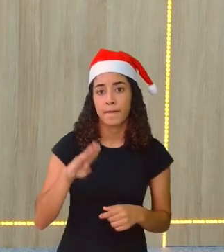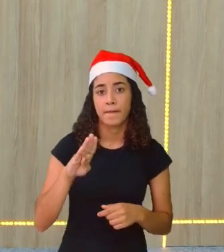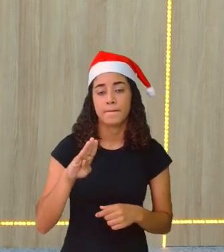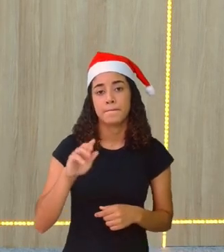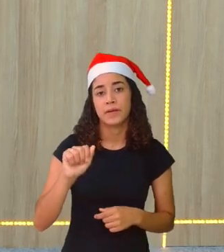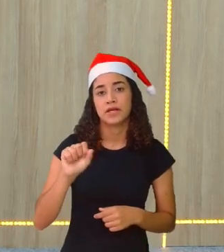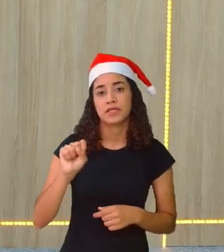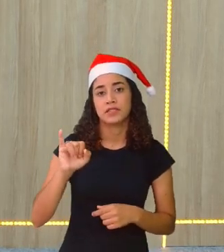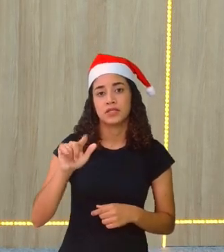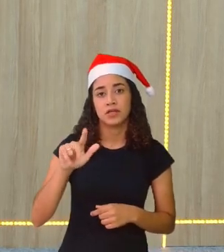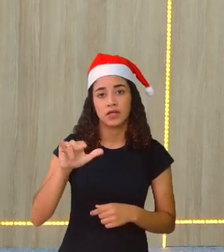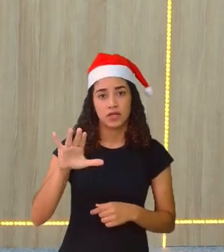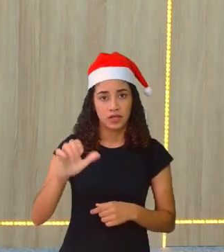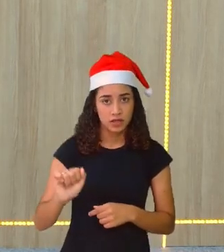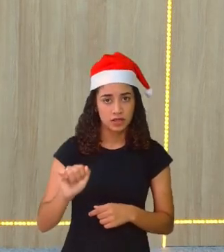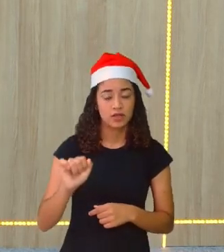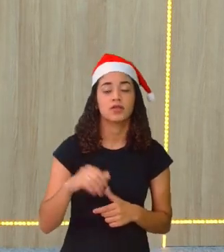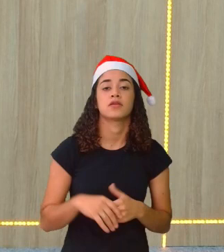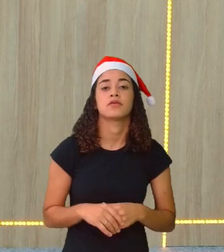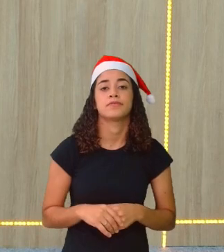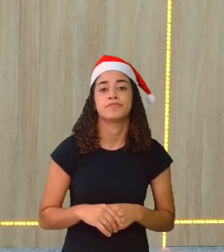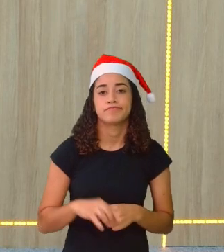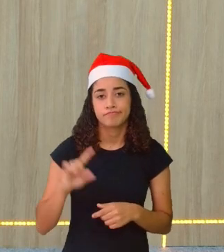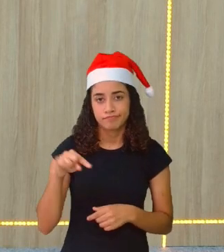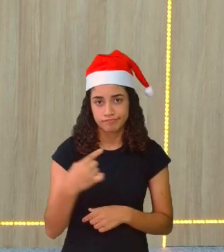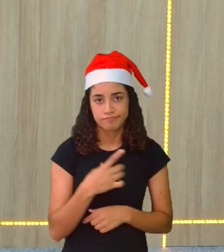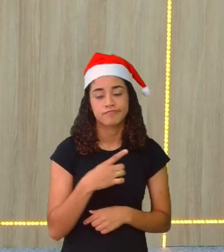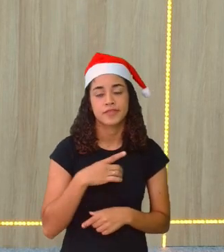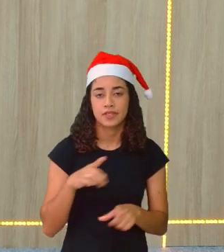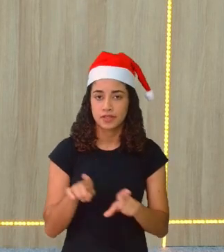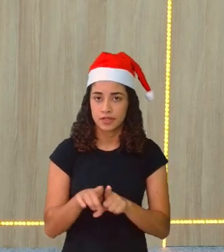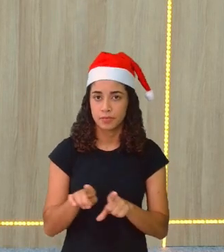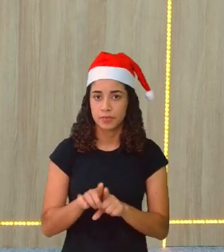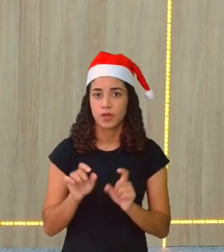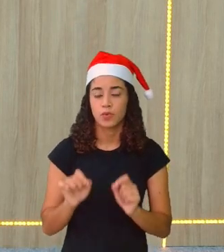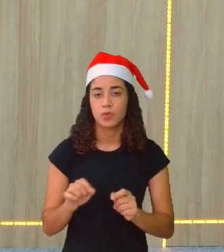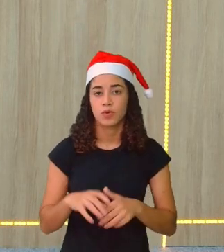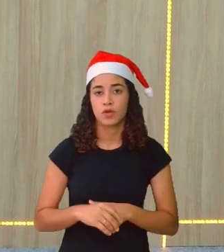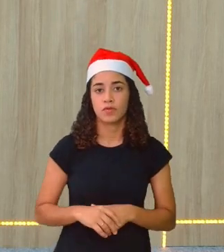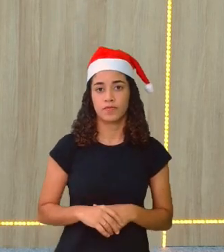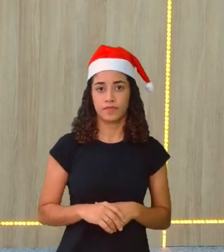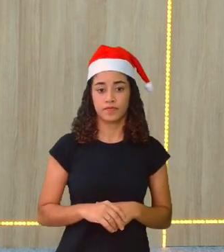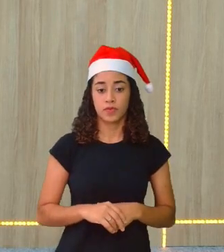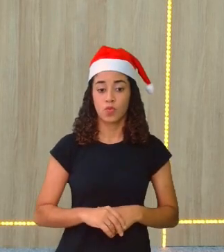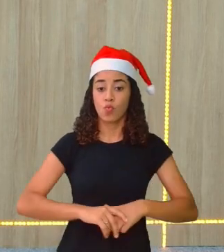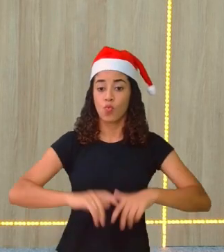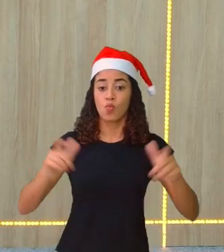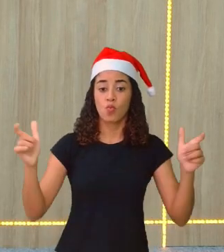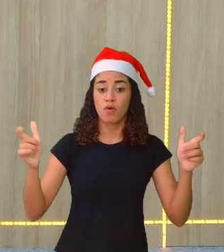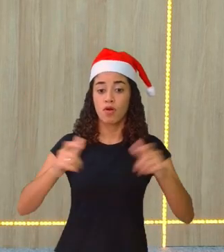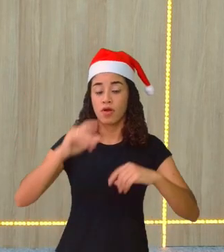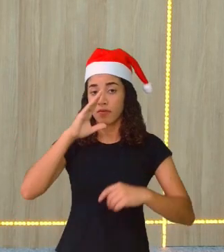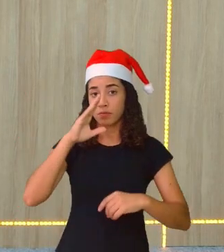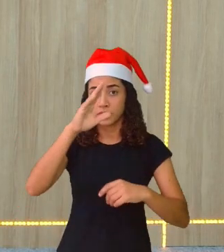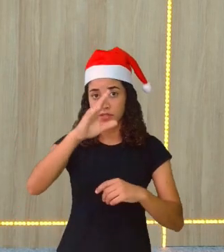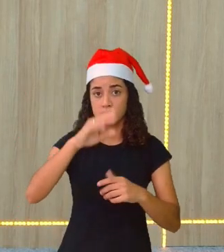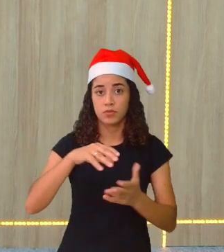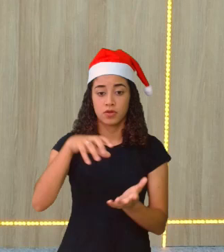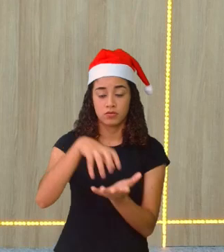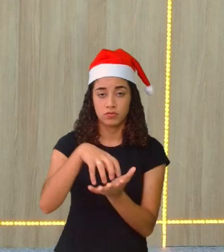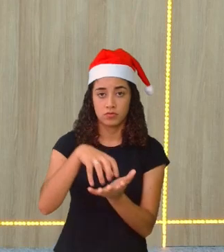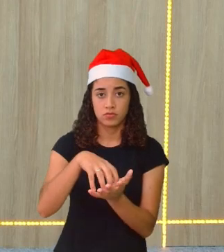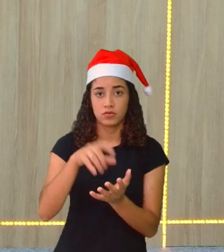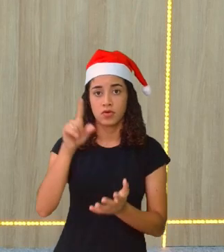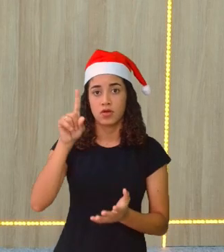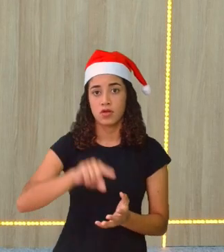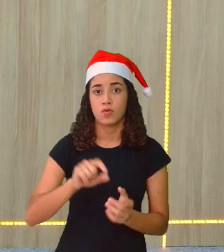Basílica de Aparecida do Norte, né, onde a gente tem ali a sede, né, daquilo que seria a